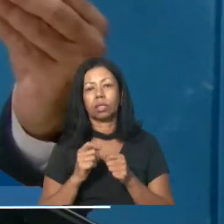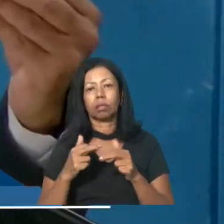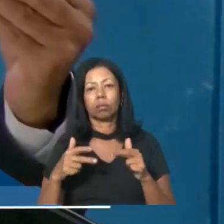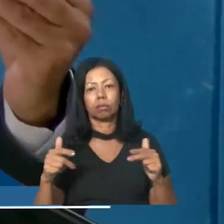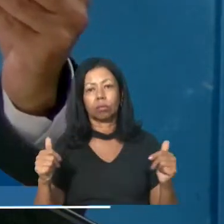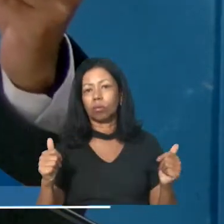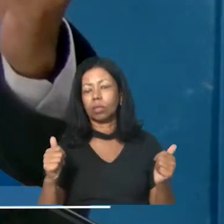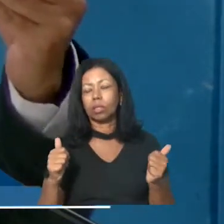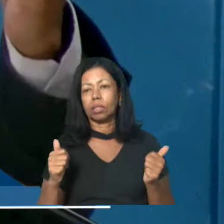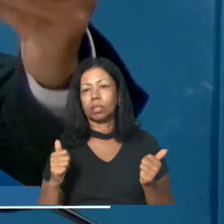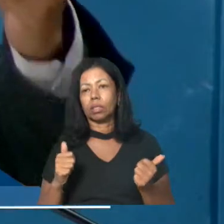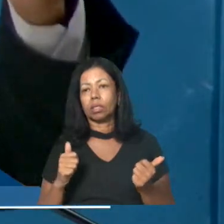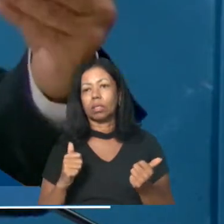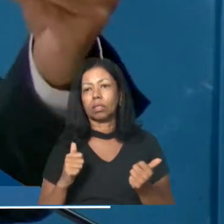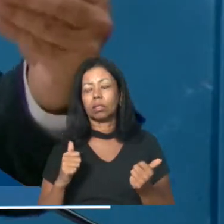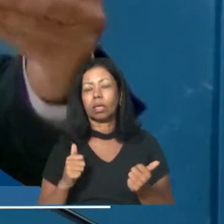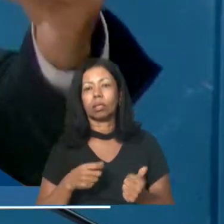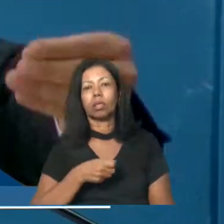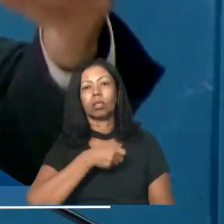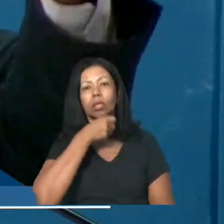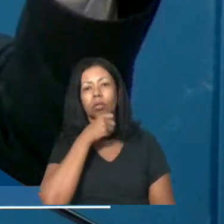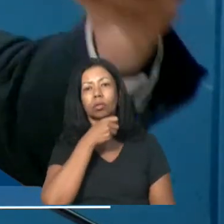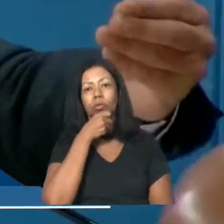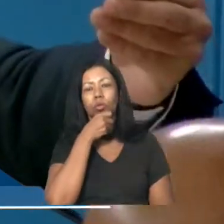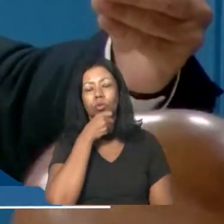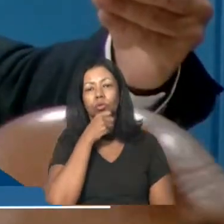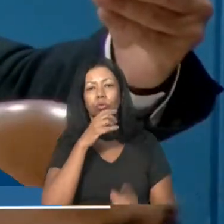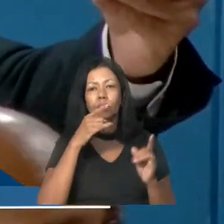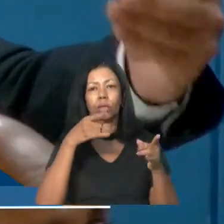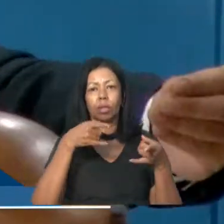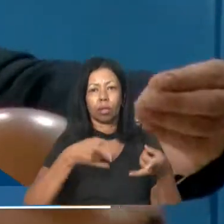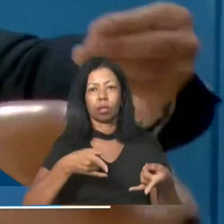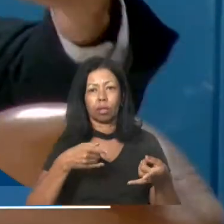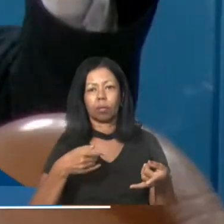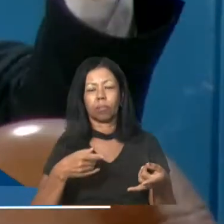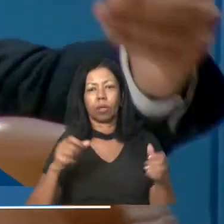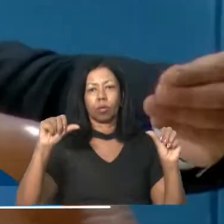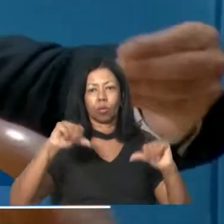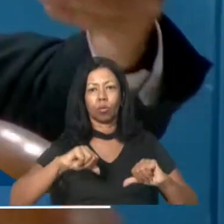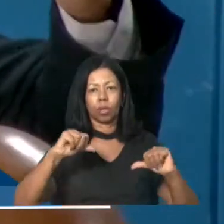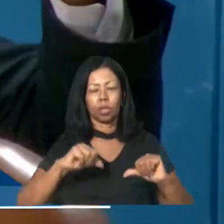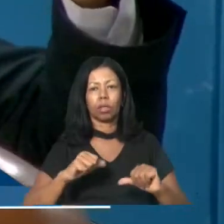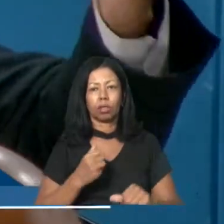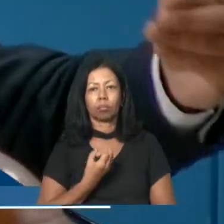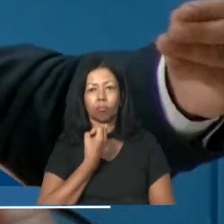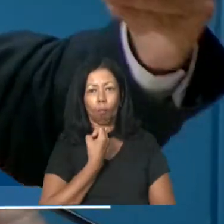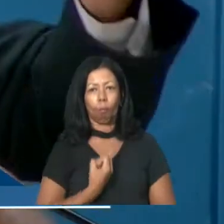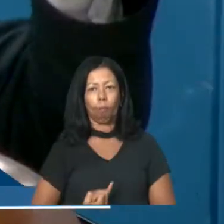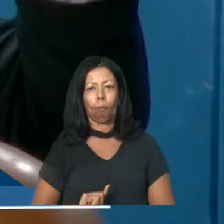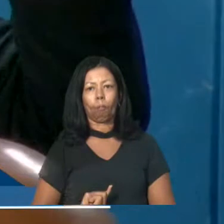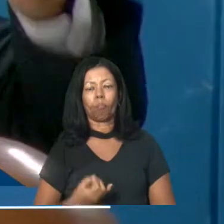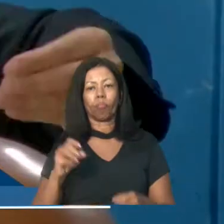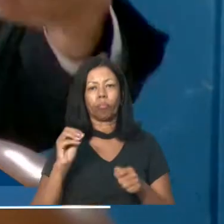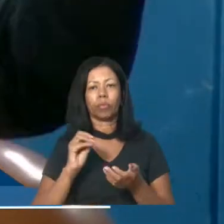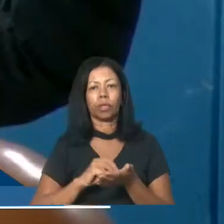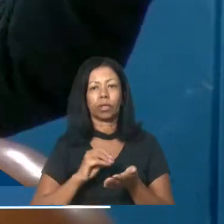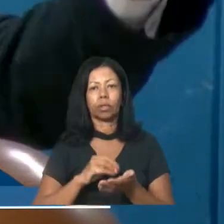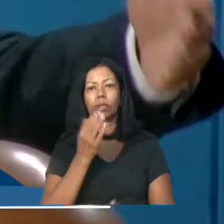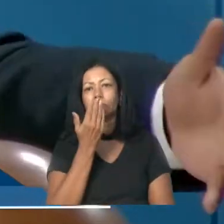midiáticos. Eram idosos lançados numa cama inapropriada, magros, subnutridos, sem